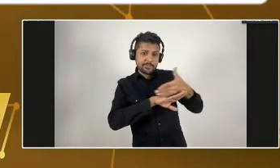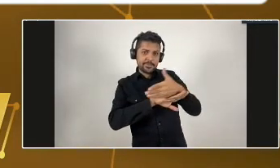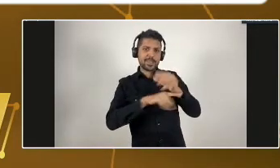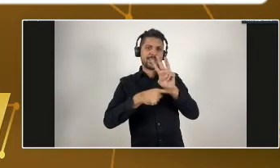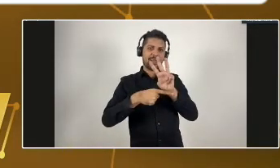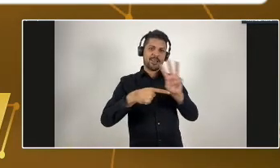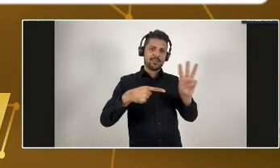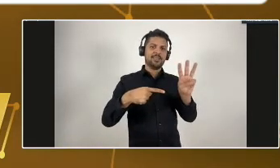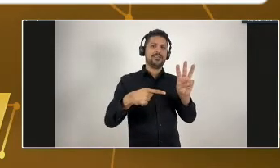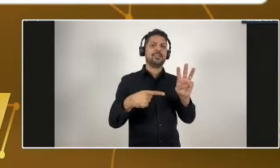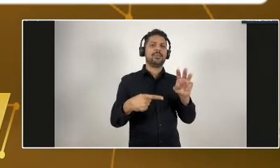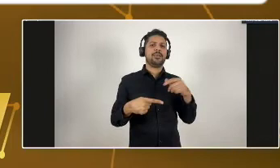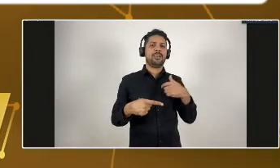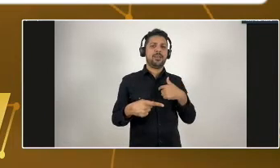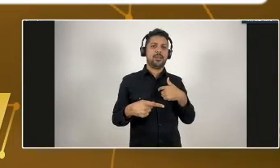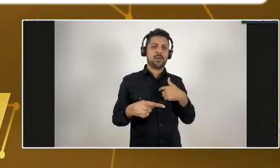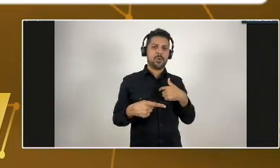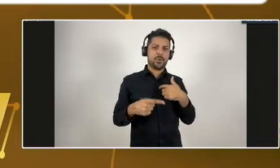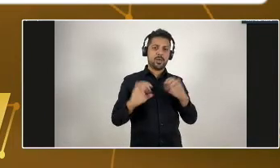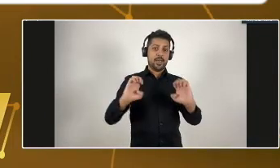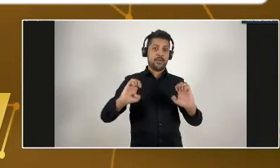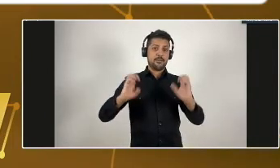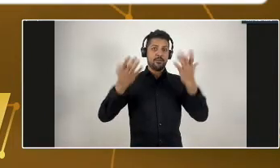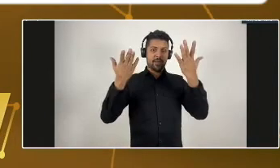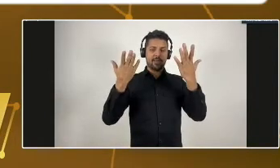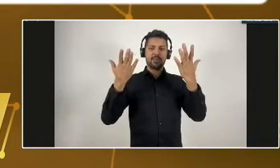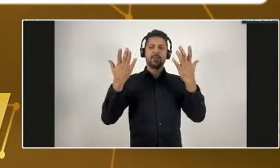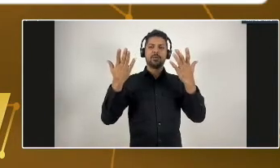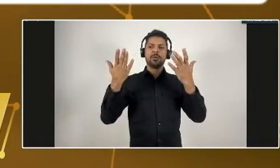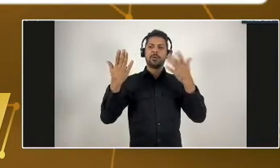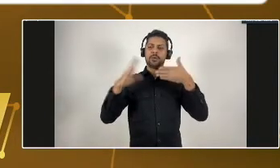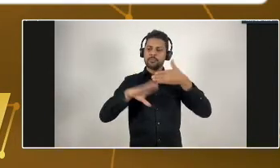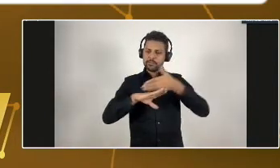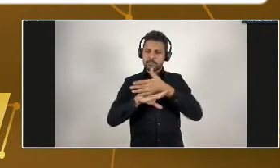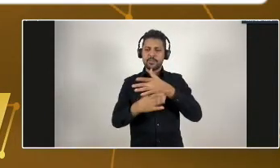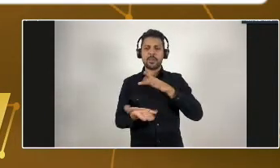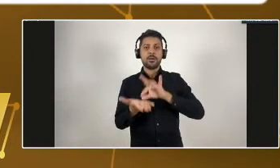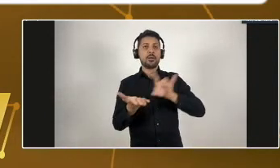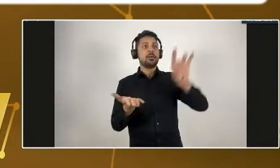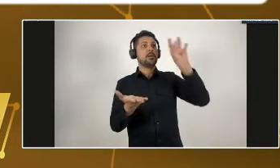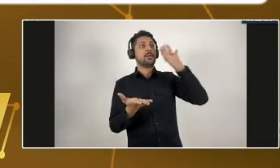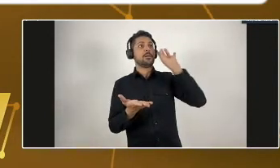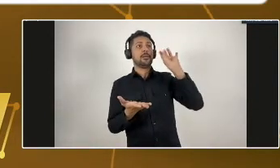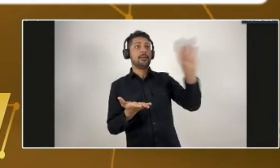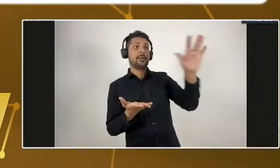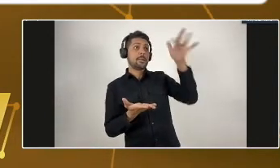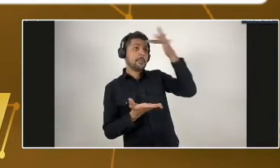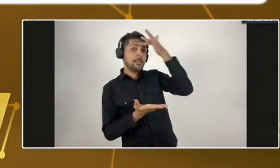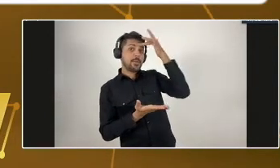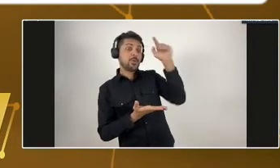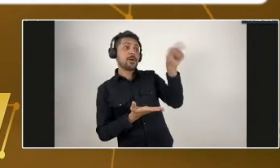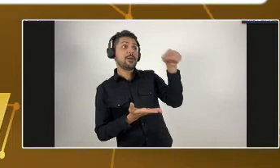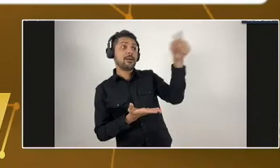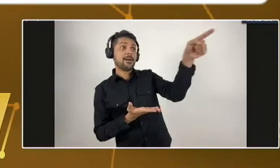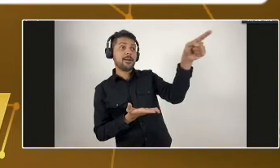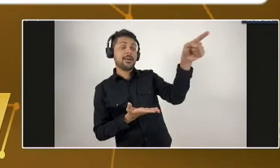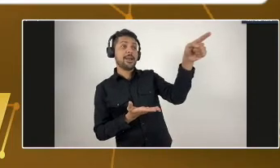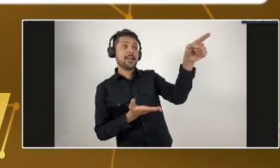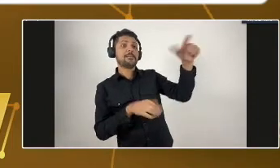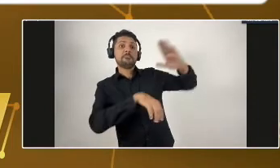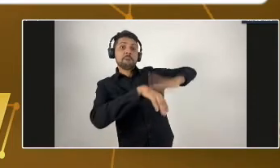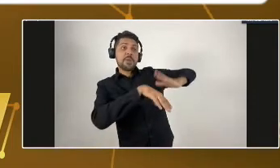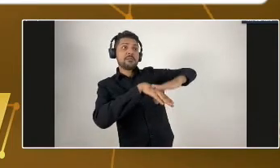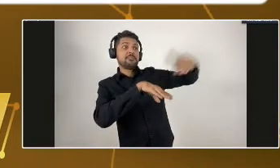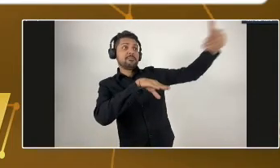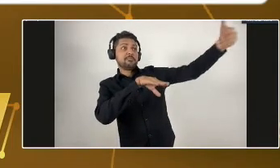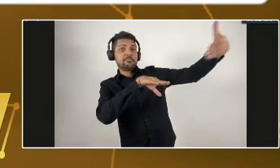esse link e mandar para uma pessoa, eu consigo que essa pessoa acesse o portal exatamente nessa